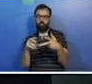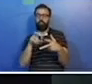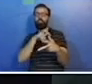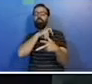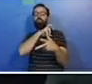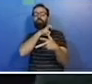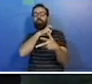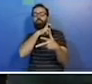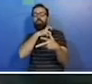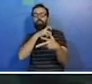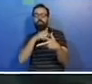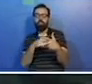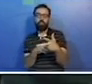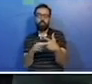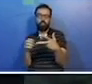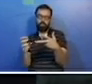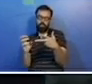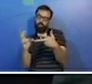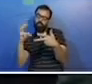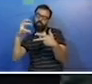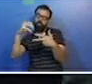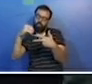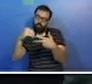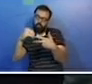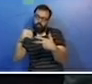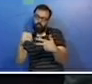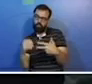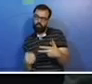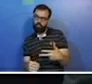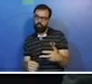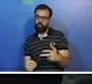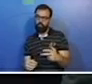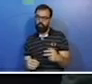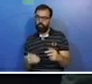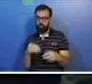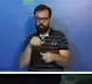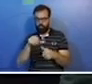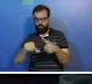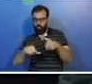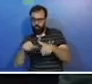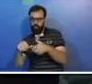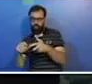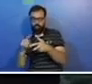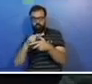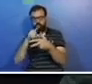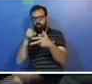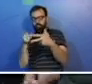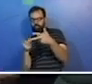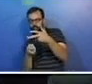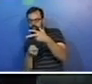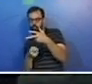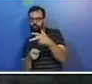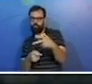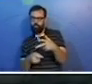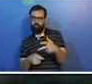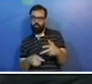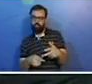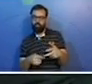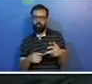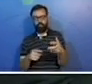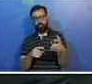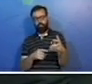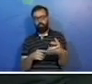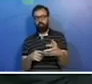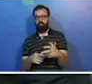secundário, a cobra. Olha como mudou o caminho da nossa cadeia alimentar. Vamos começar escrevendo lá na